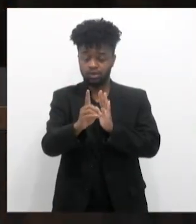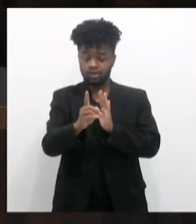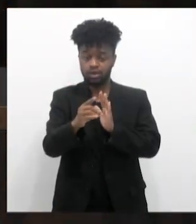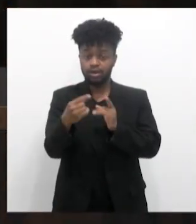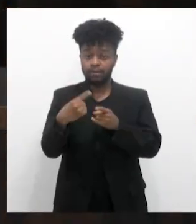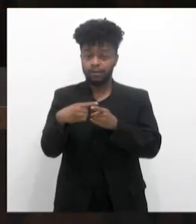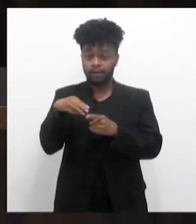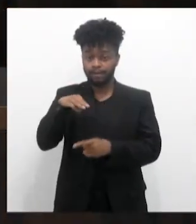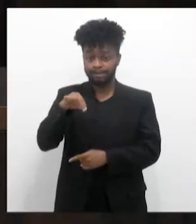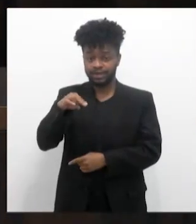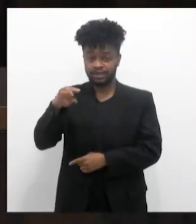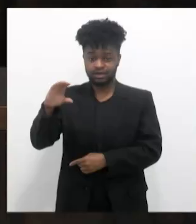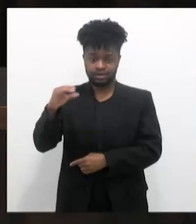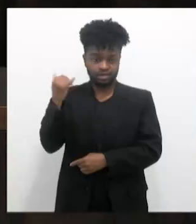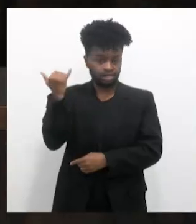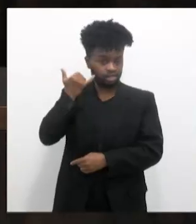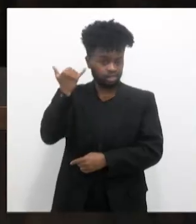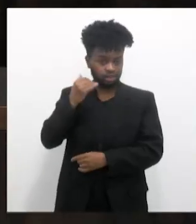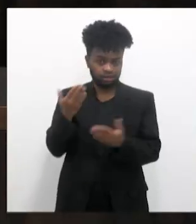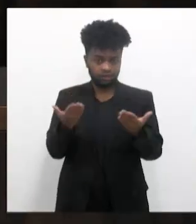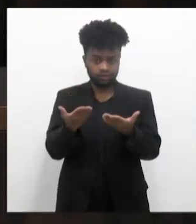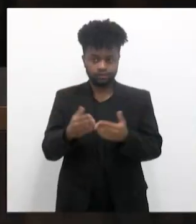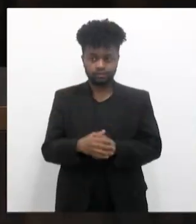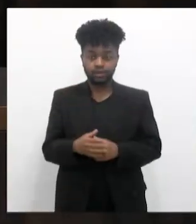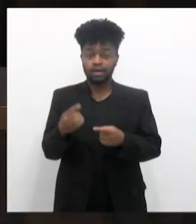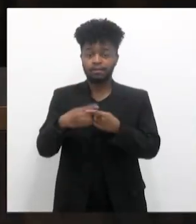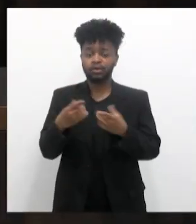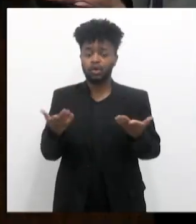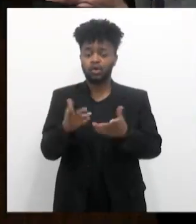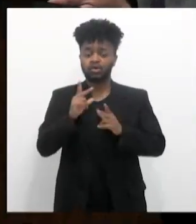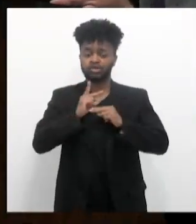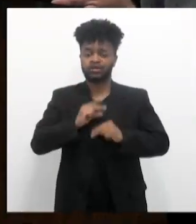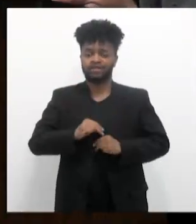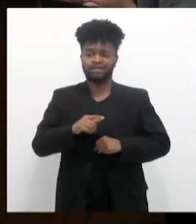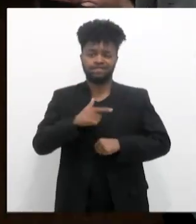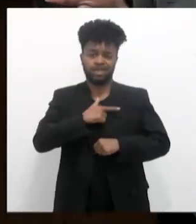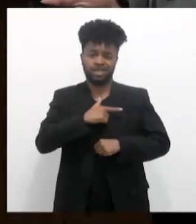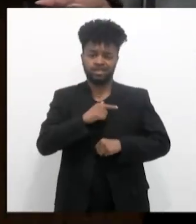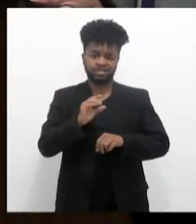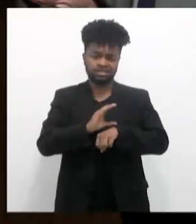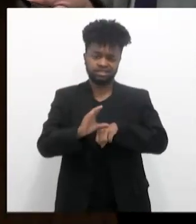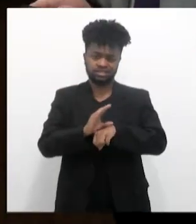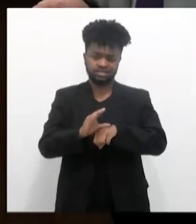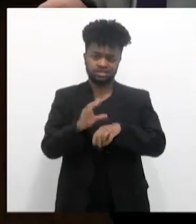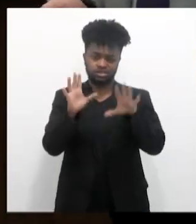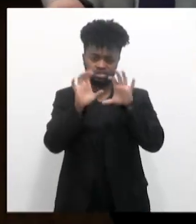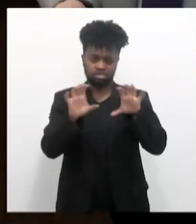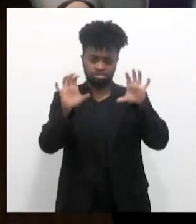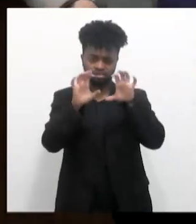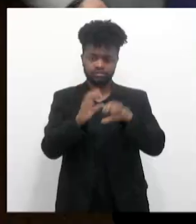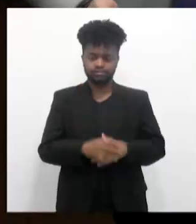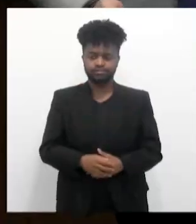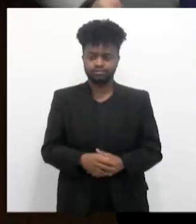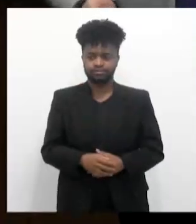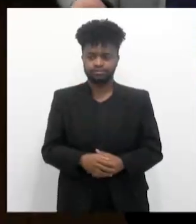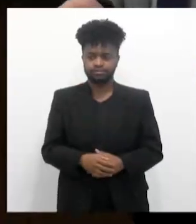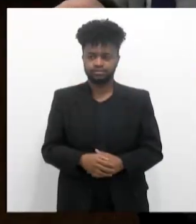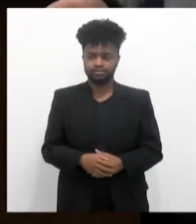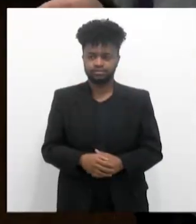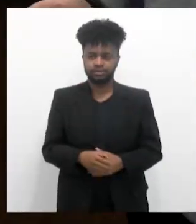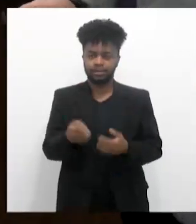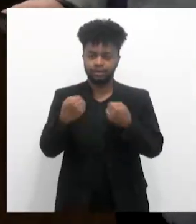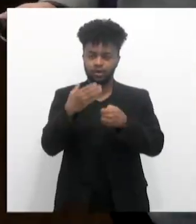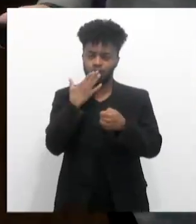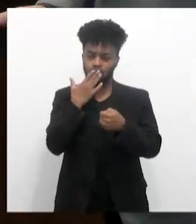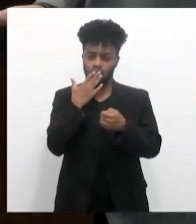Mink está aqui no meu ouvido. É porque a gravata que ele está hoje é feia, é cinza. Eu tô falando que Está nublado. O projeto não dá parecer. Tem que ser mais